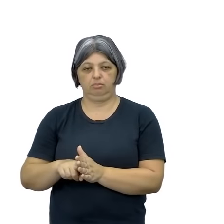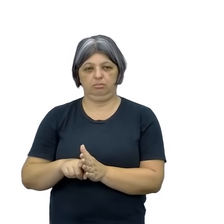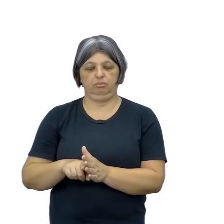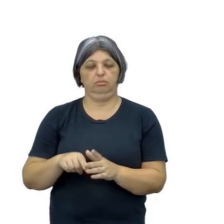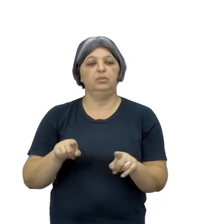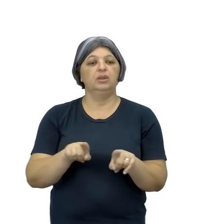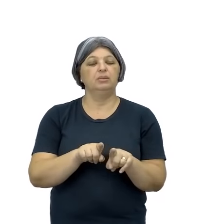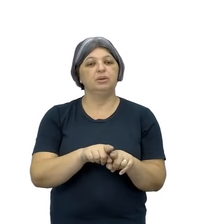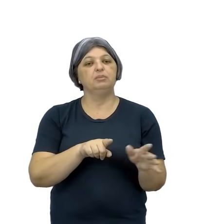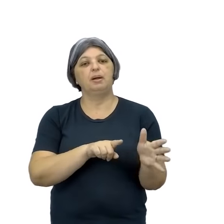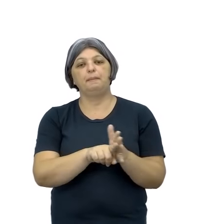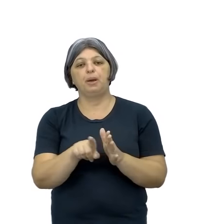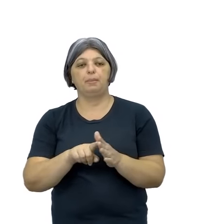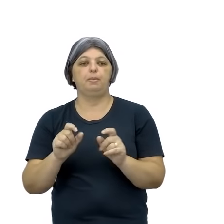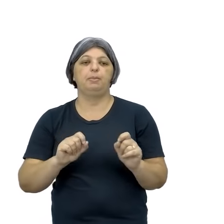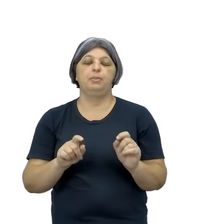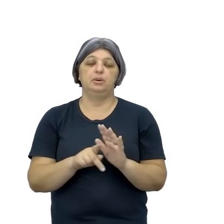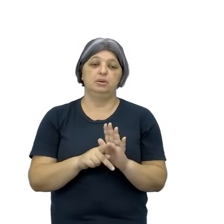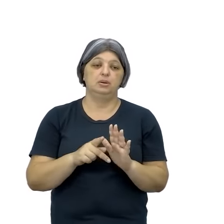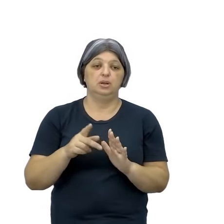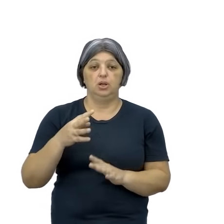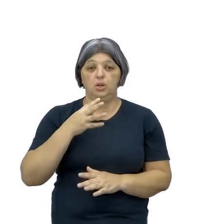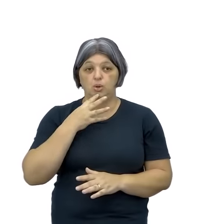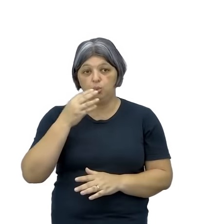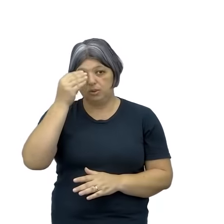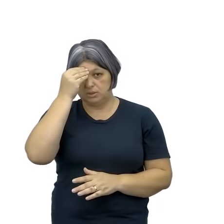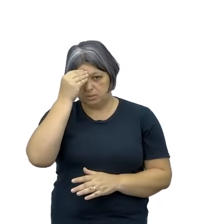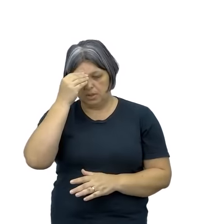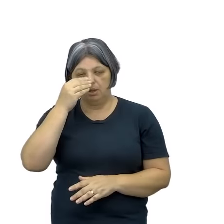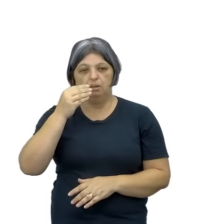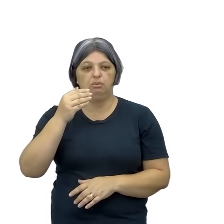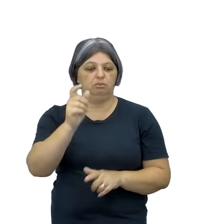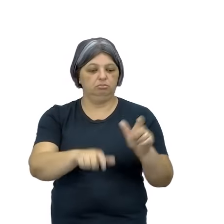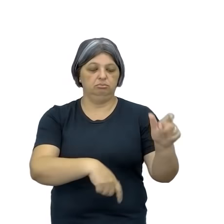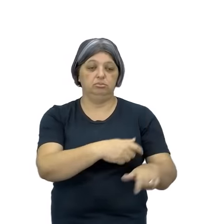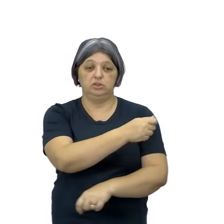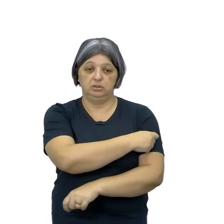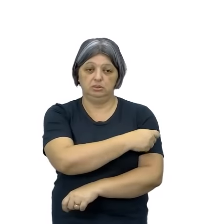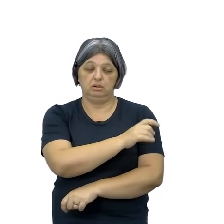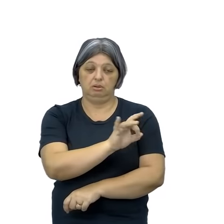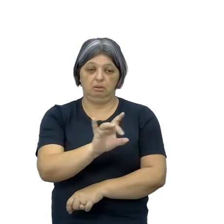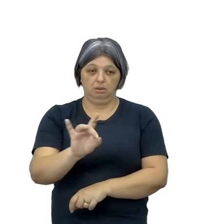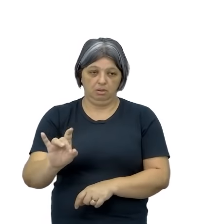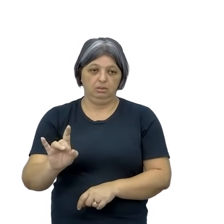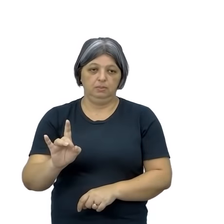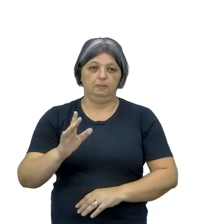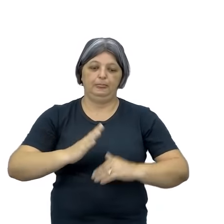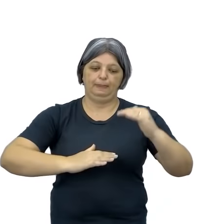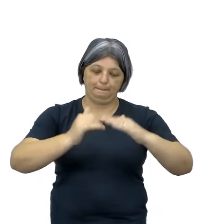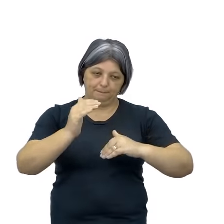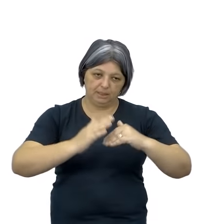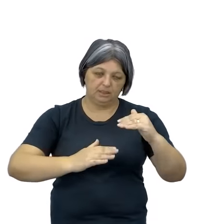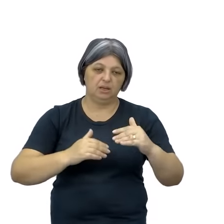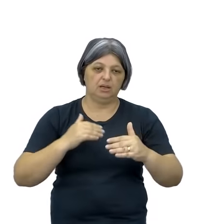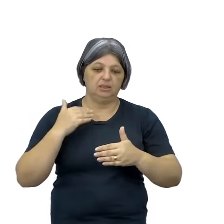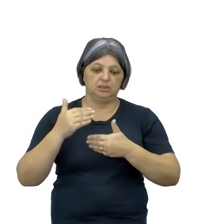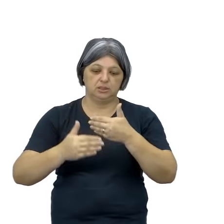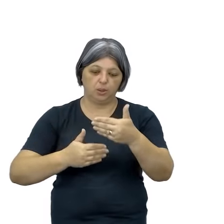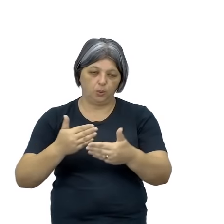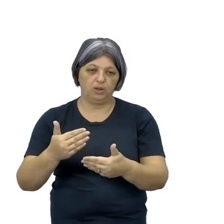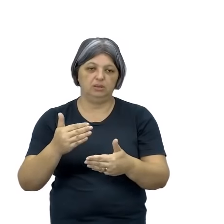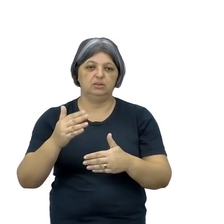alguns questionamentos para o levantamento dos conhecimentos prévios dos estudantes, né? Então, para cada habilidade, para cada sequência de